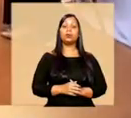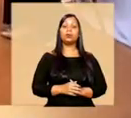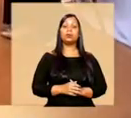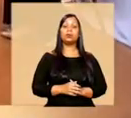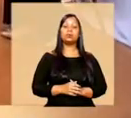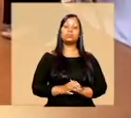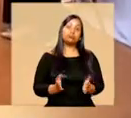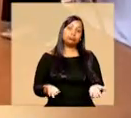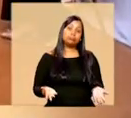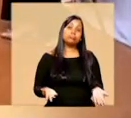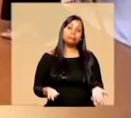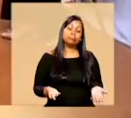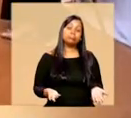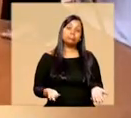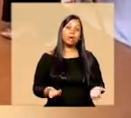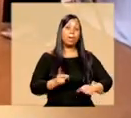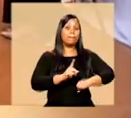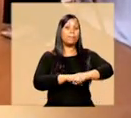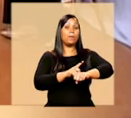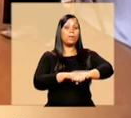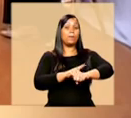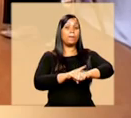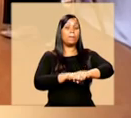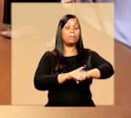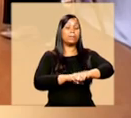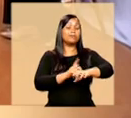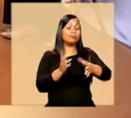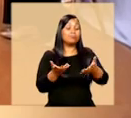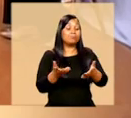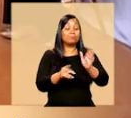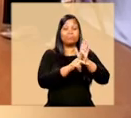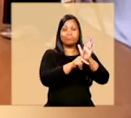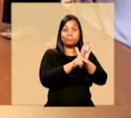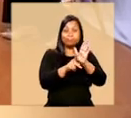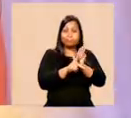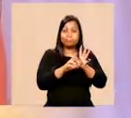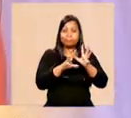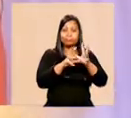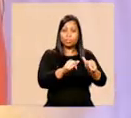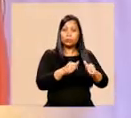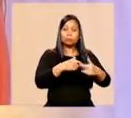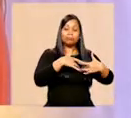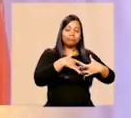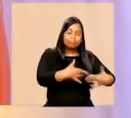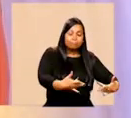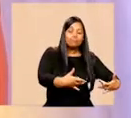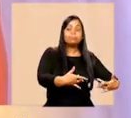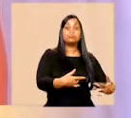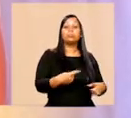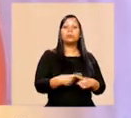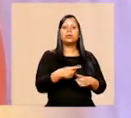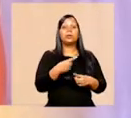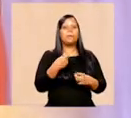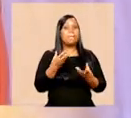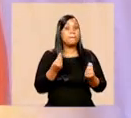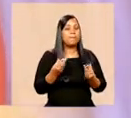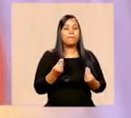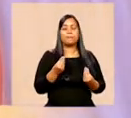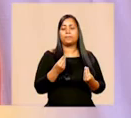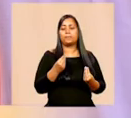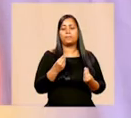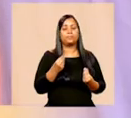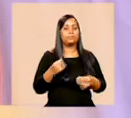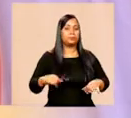colegas, deve ter um momento tão peculiar que você coloca ali toda a sua compaixão. Porque é muita